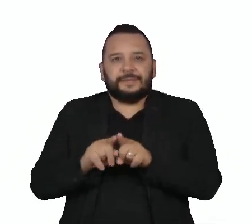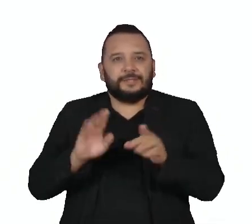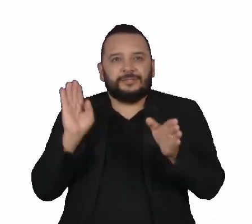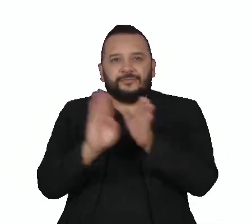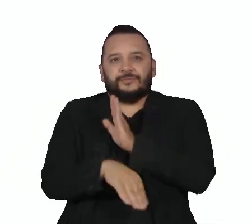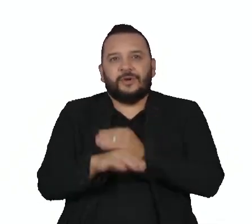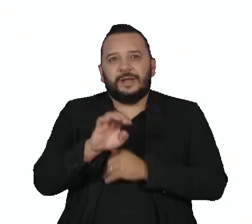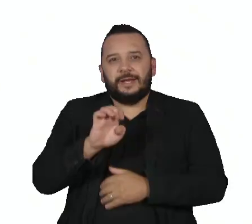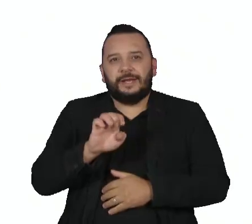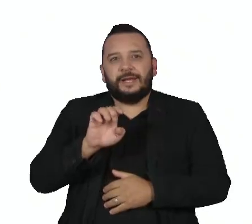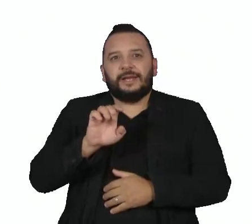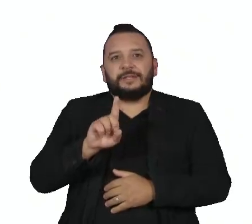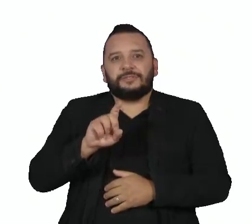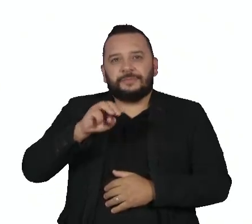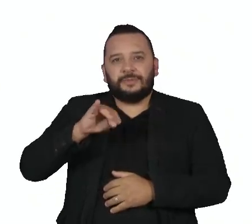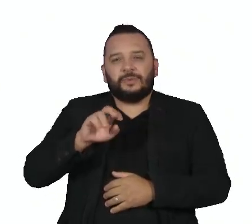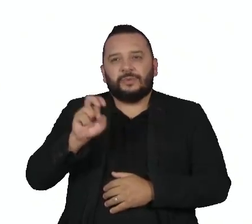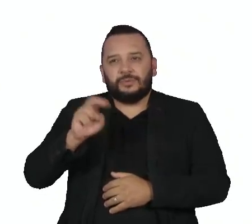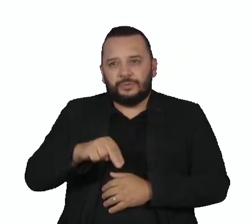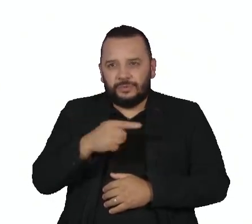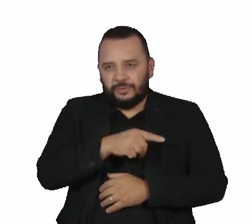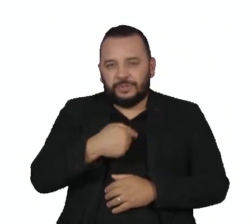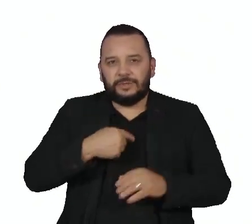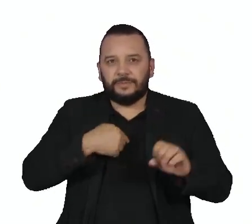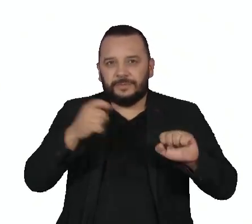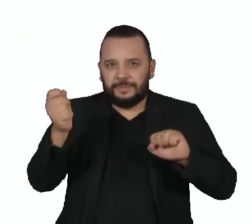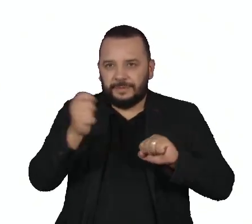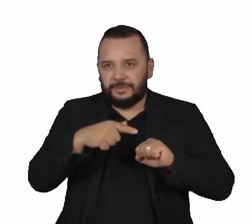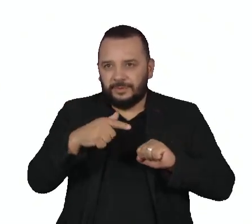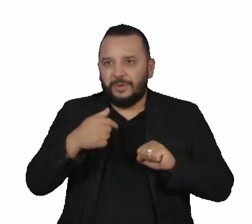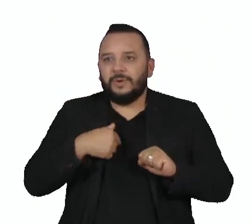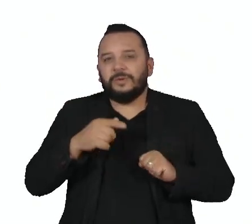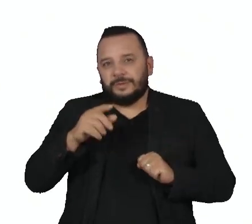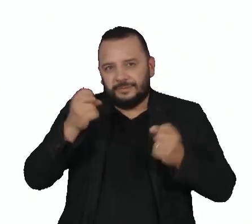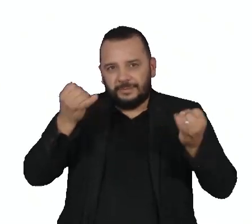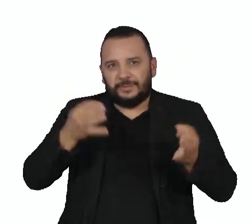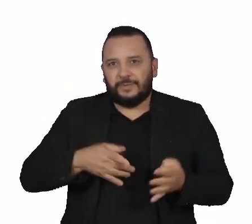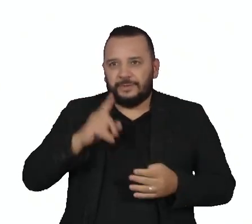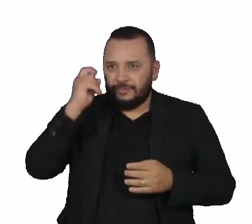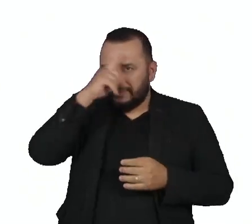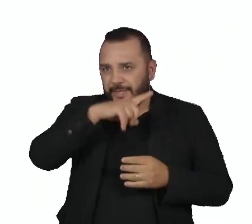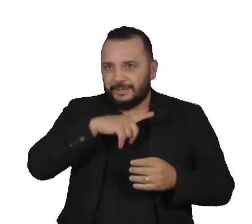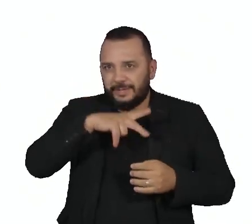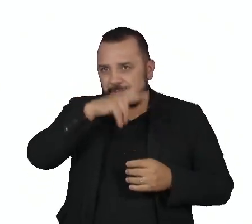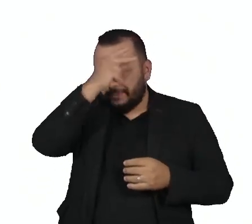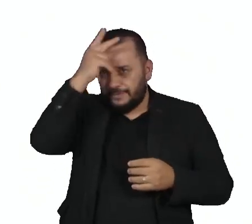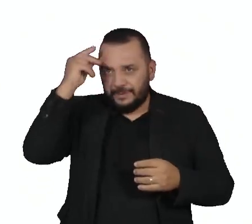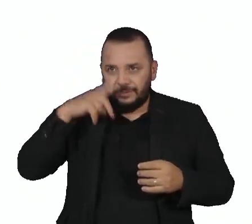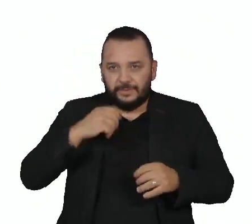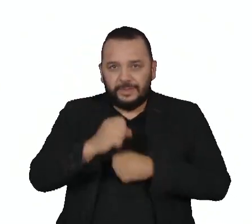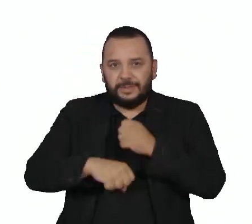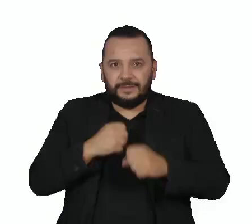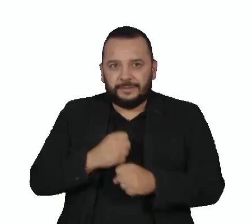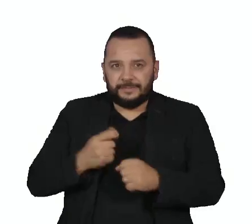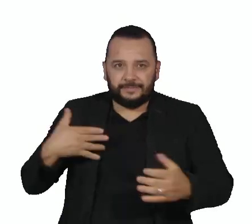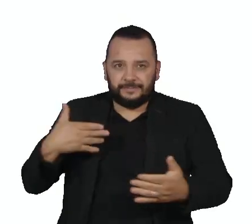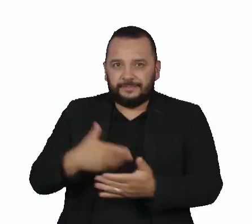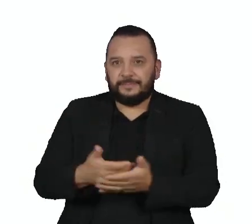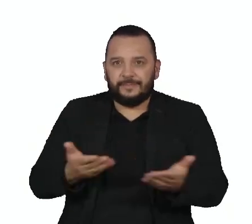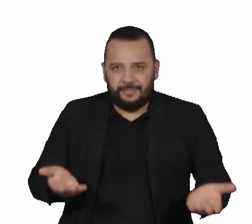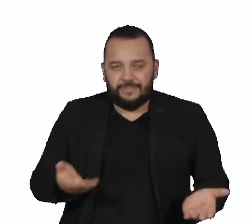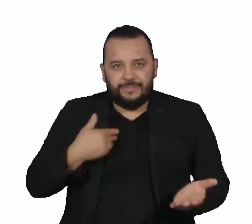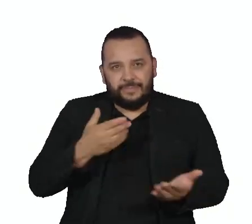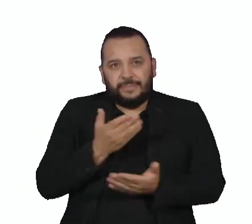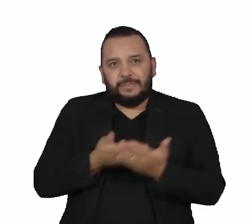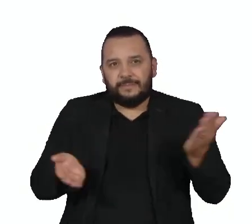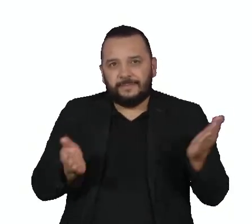Rodrigues. A gente até falou com a representante do PSOL há pouco, ela falou das dificuldades que a prefeitura enfrentou nos últimos anos. Nicole,